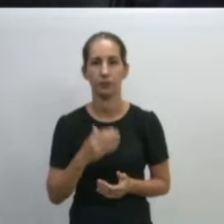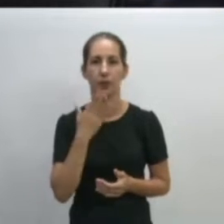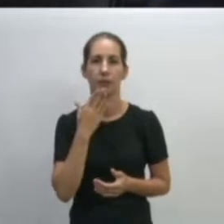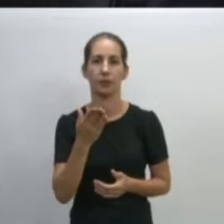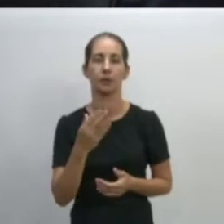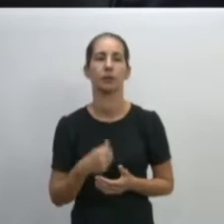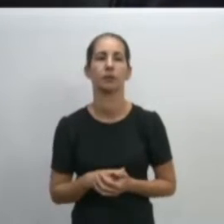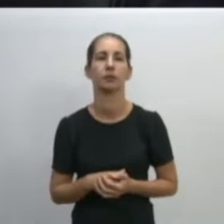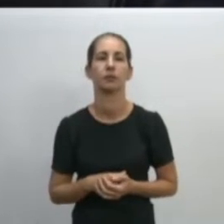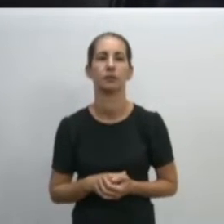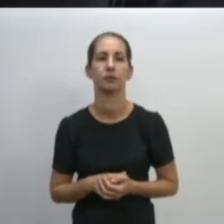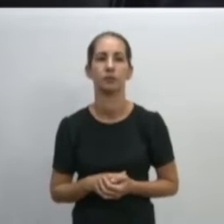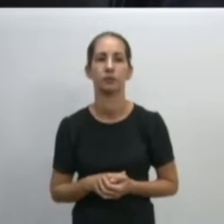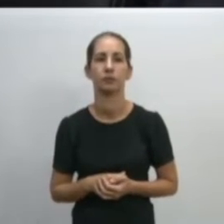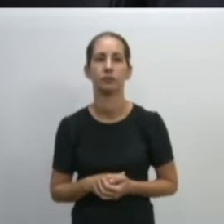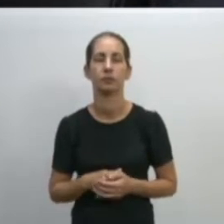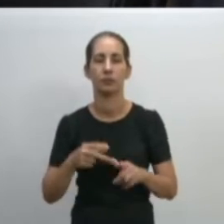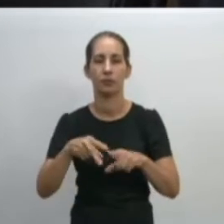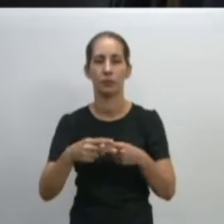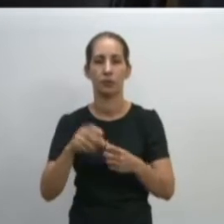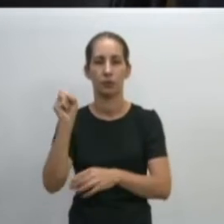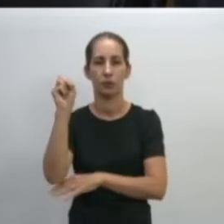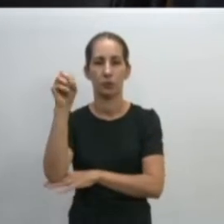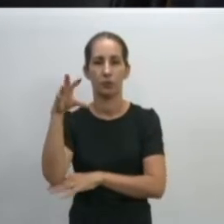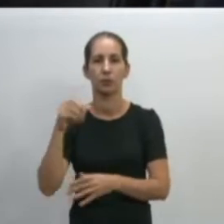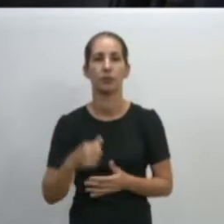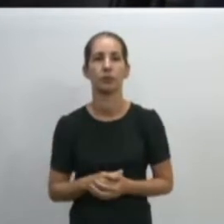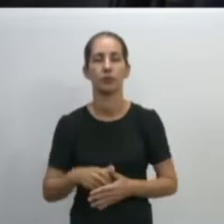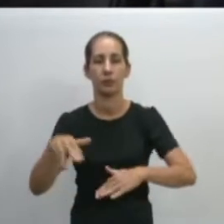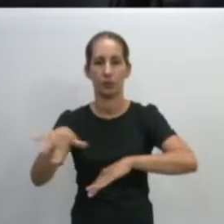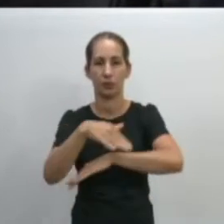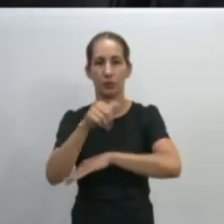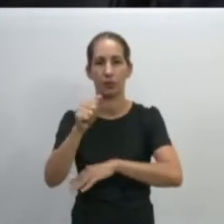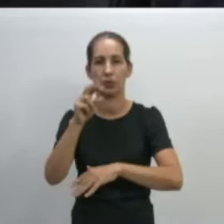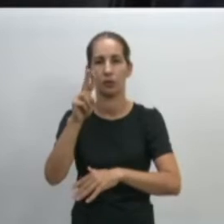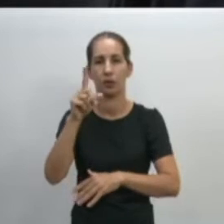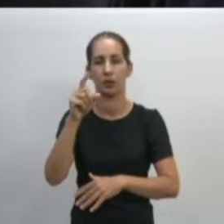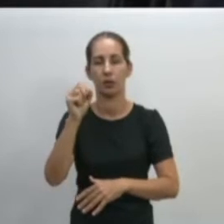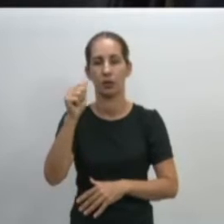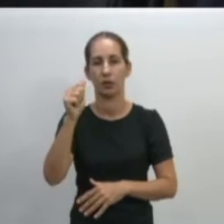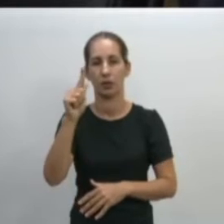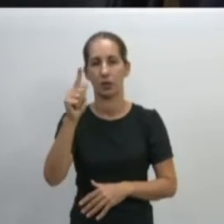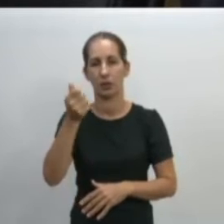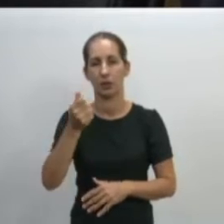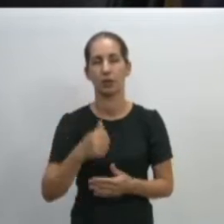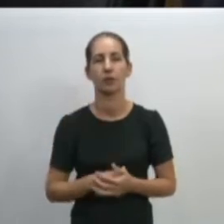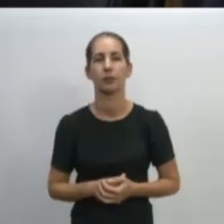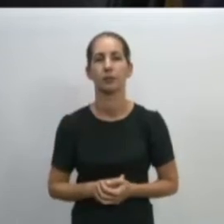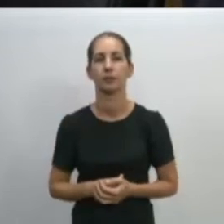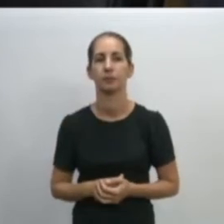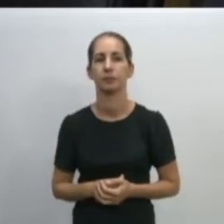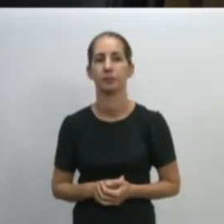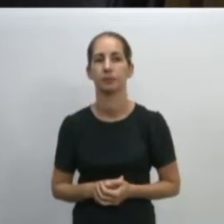requer reparo do poste localizado na rua Alverca, no Bairro Nordeste.